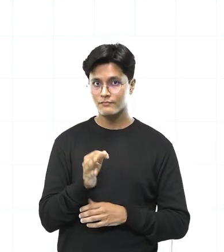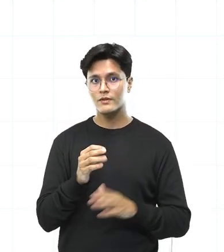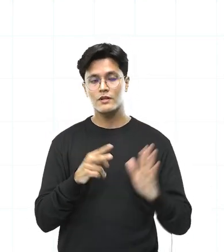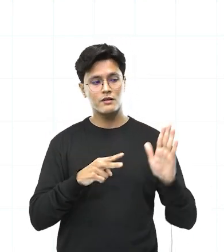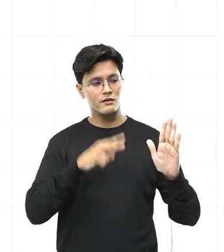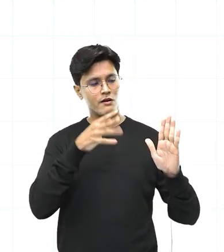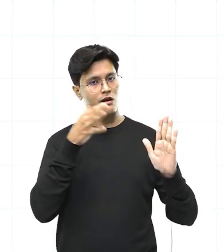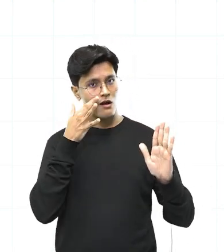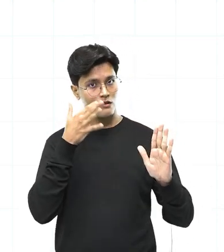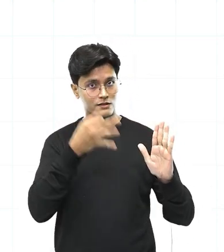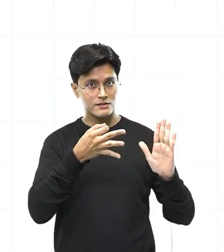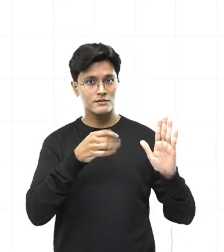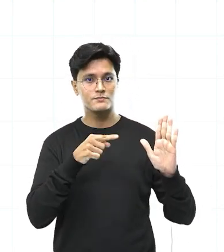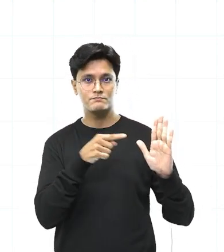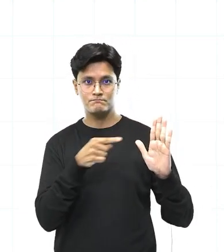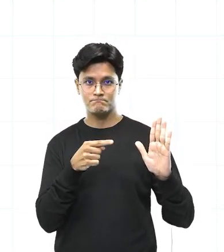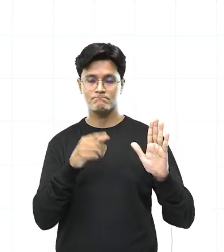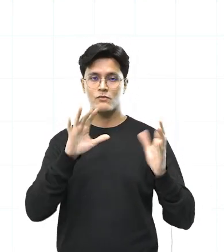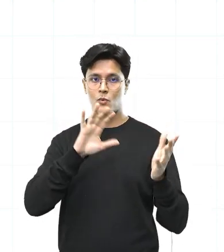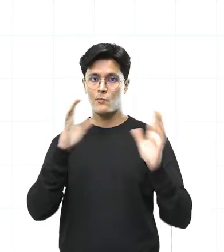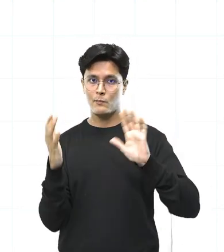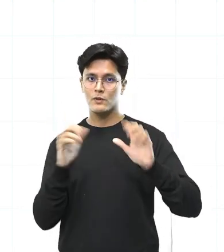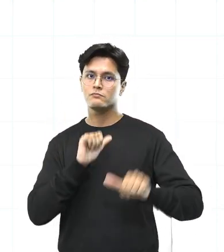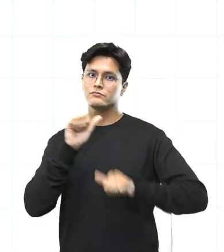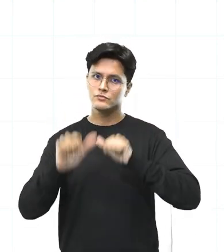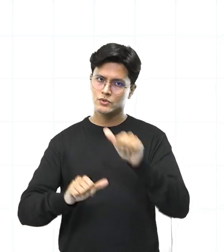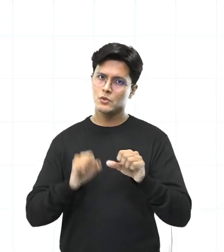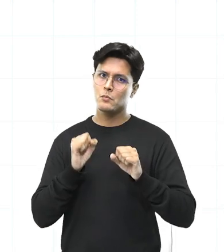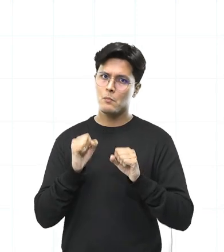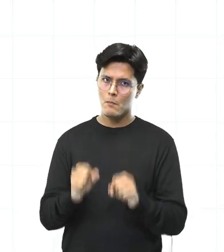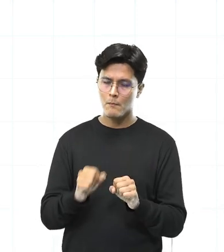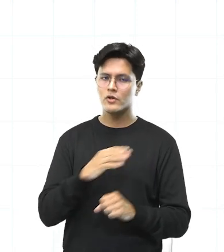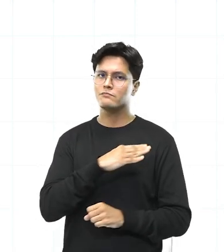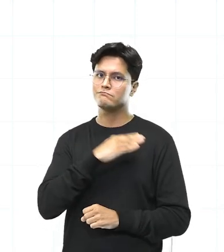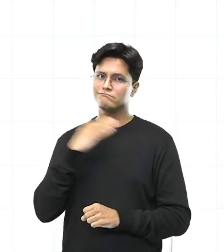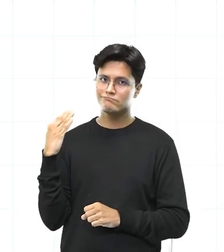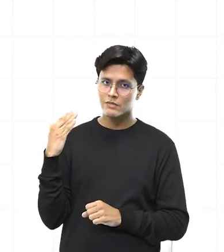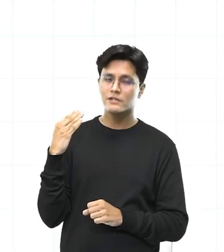texto. Mudanças climáticas podem matar